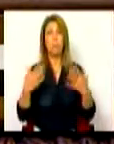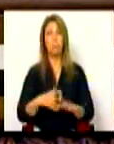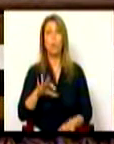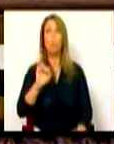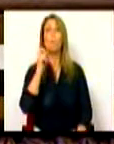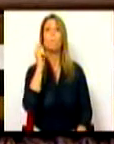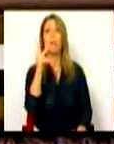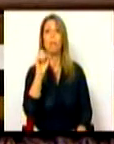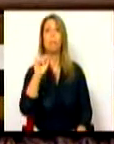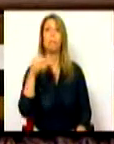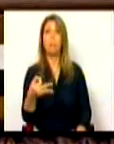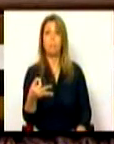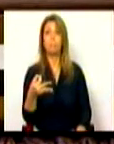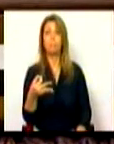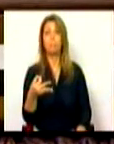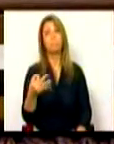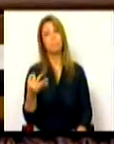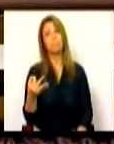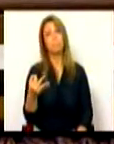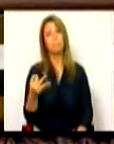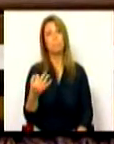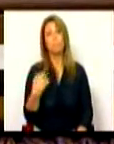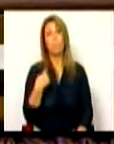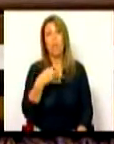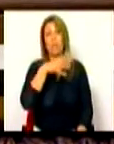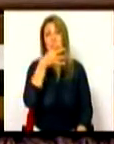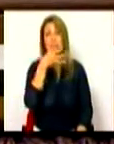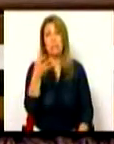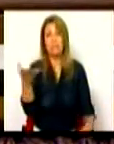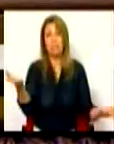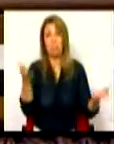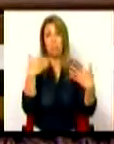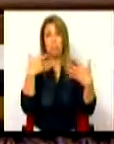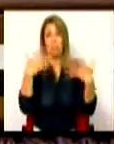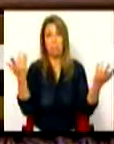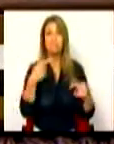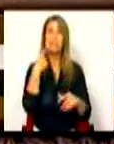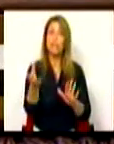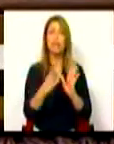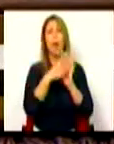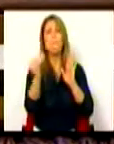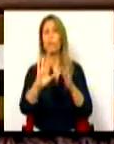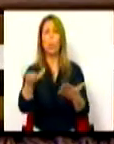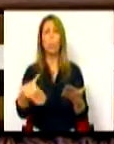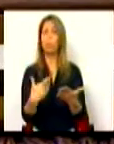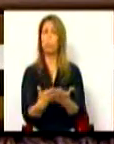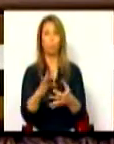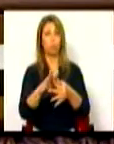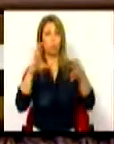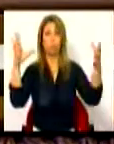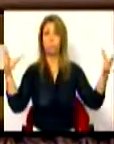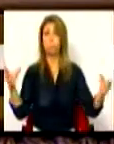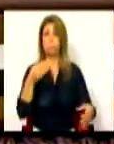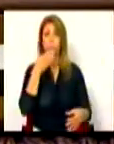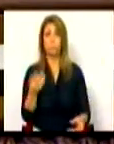PREVPAP, com o argumento esfarrapado que o modelo proposto não servia, porque o que